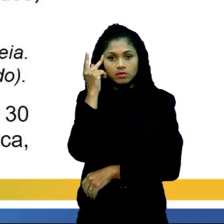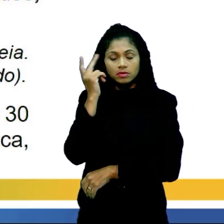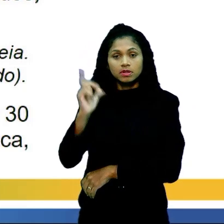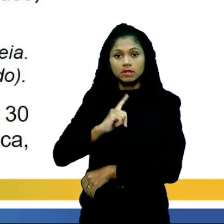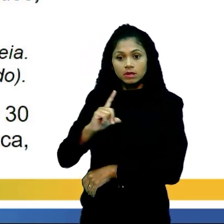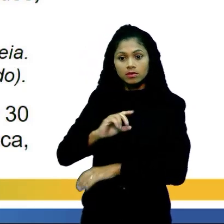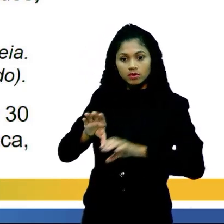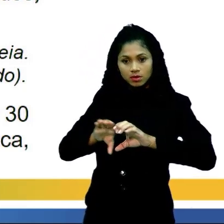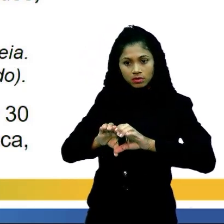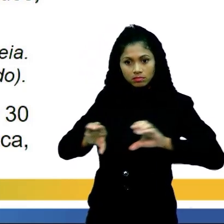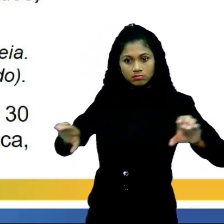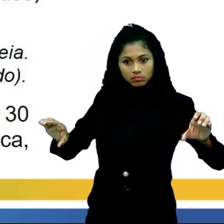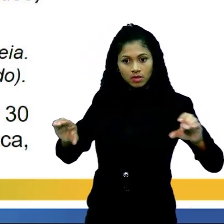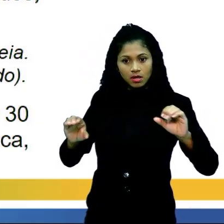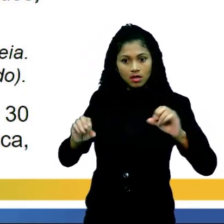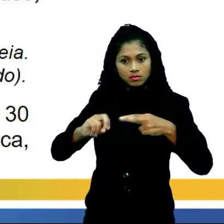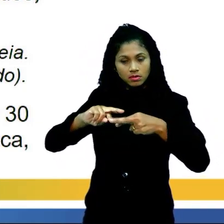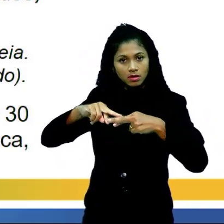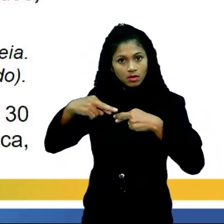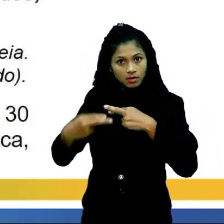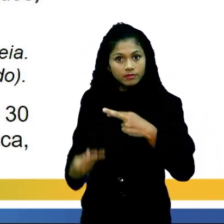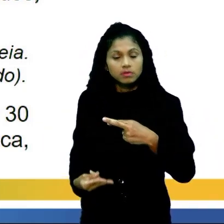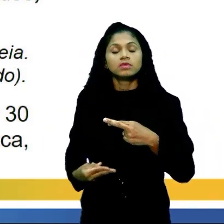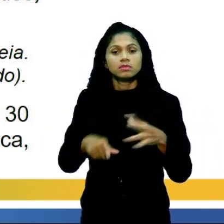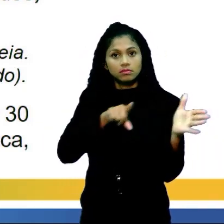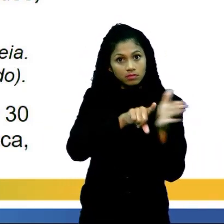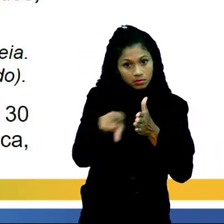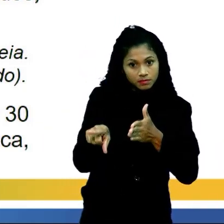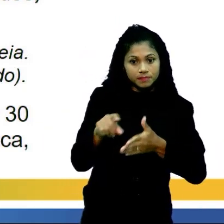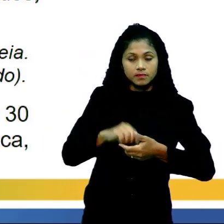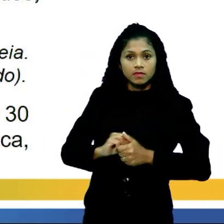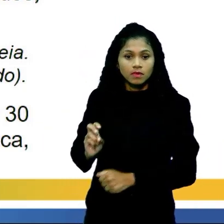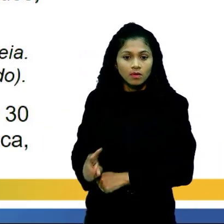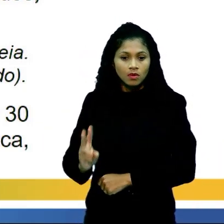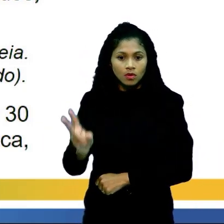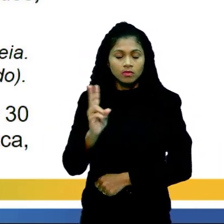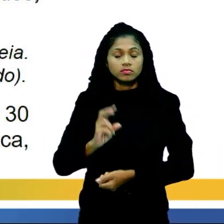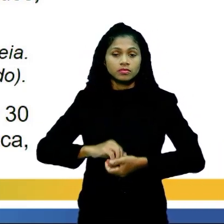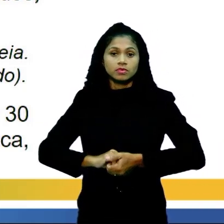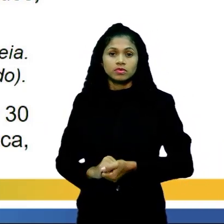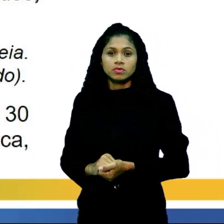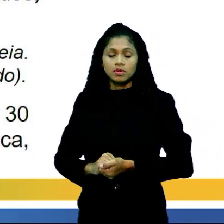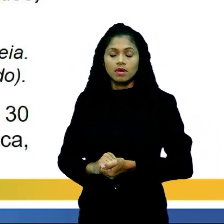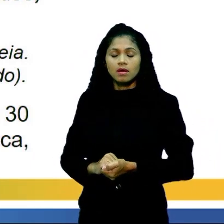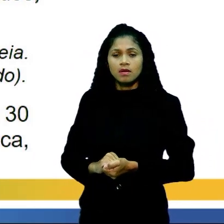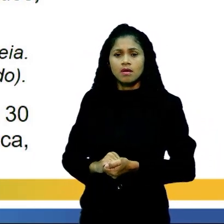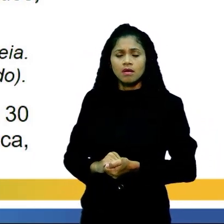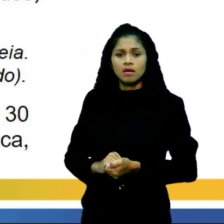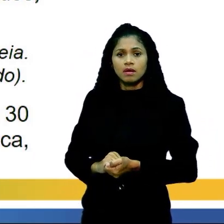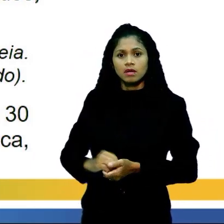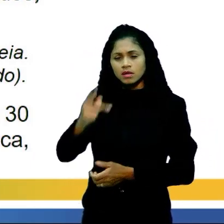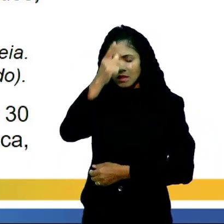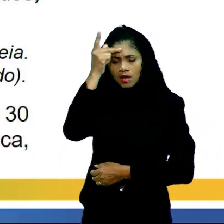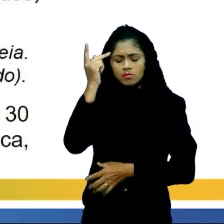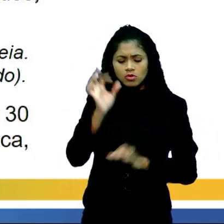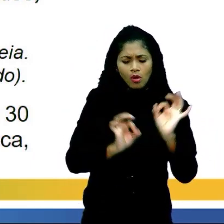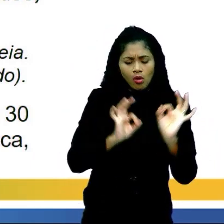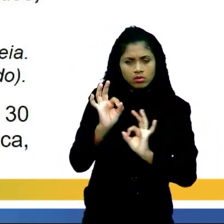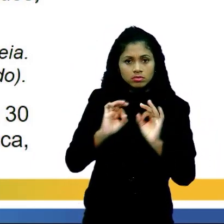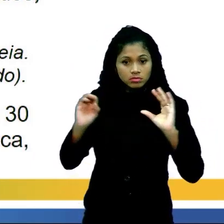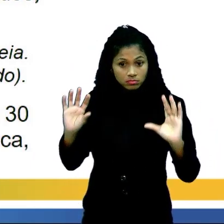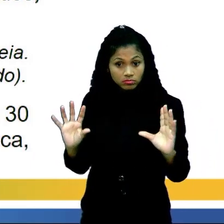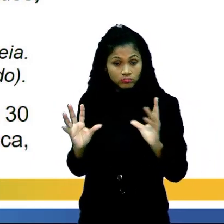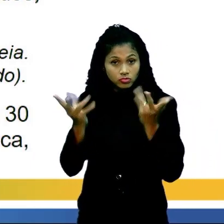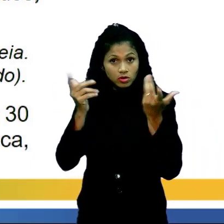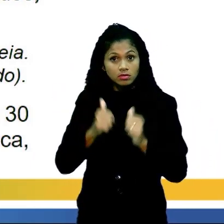a questão. Continuando. O anfitrião decidiu seguir essas dicas ao